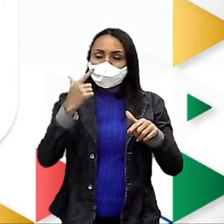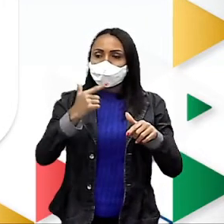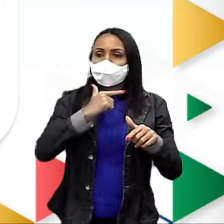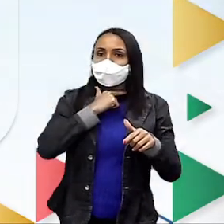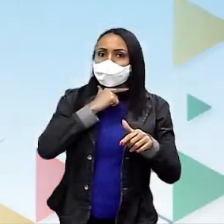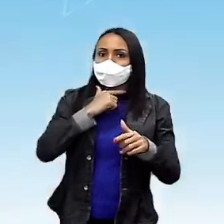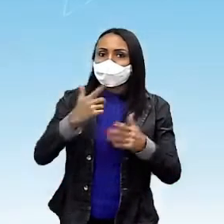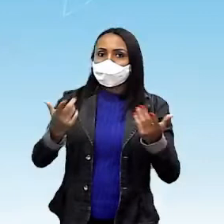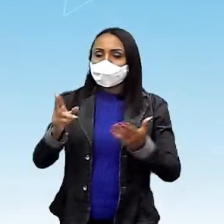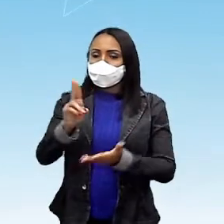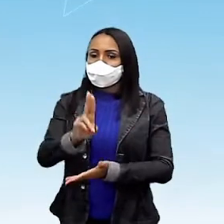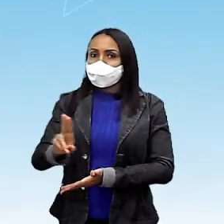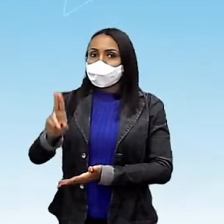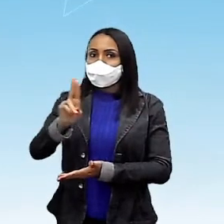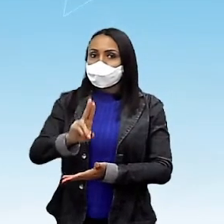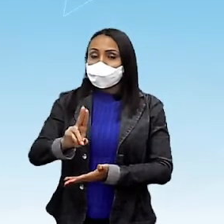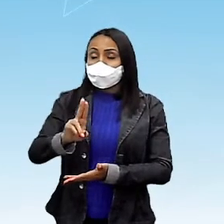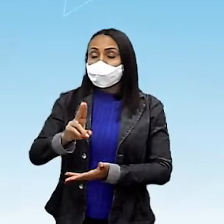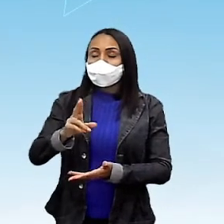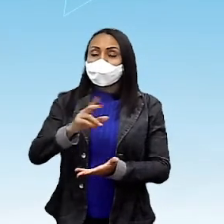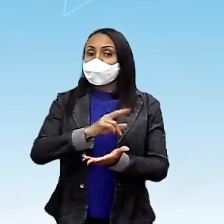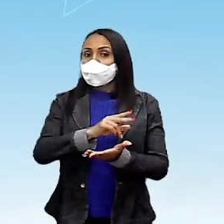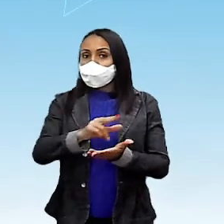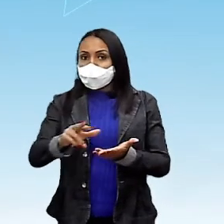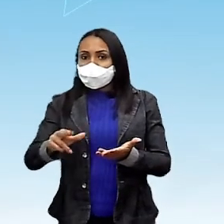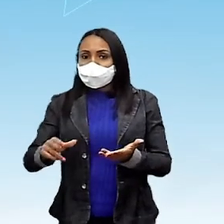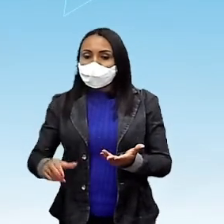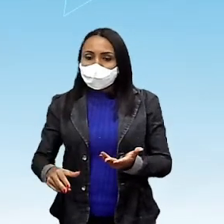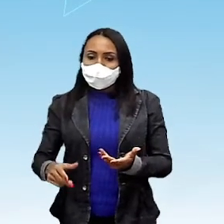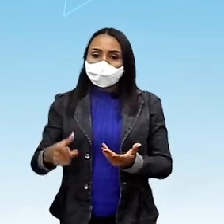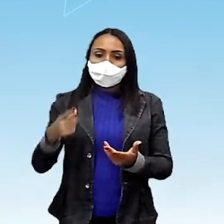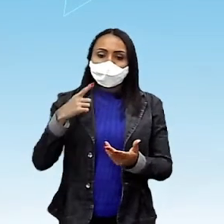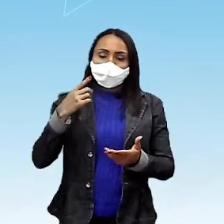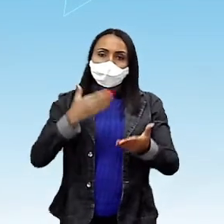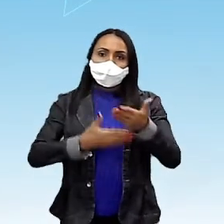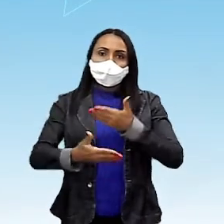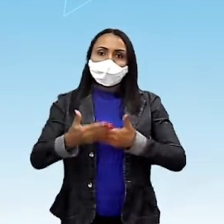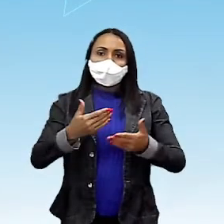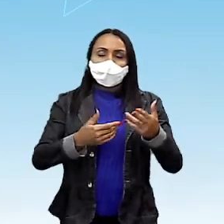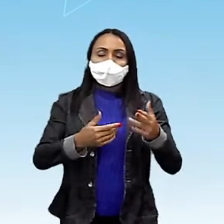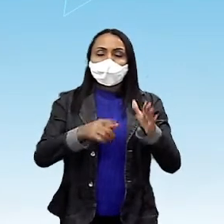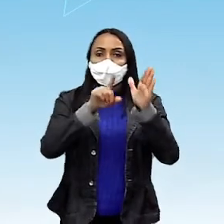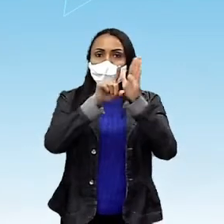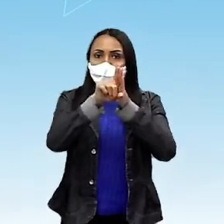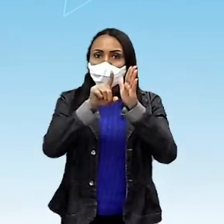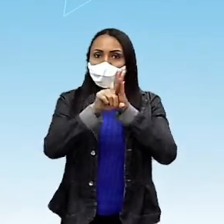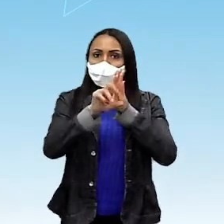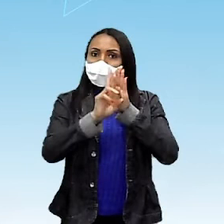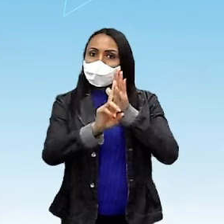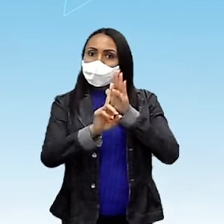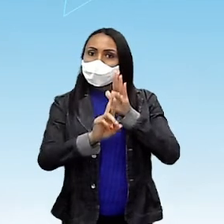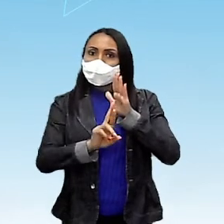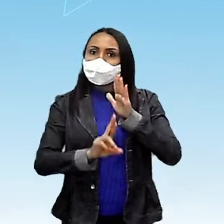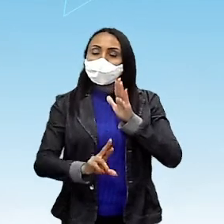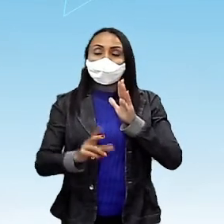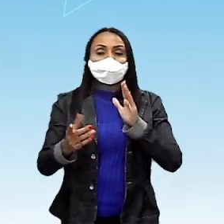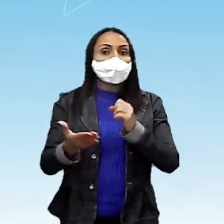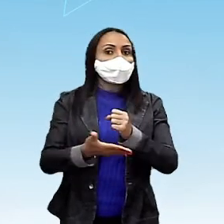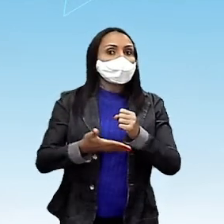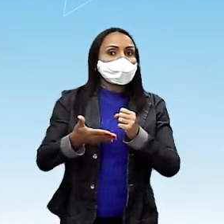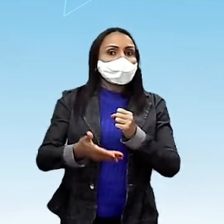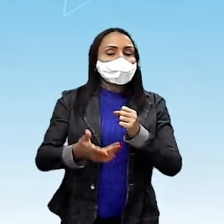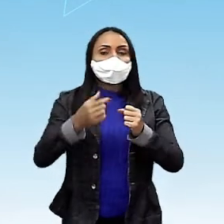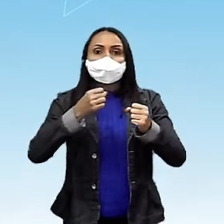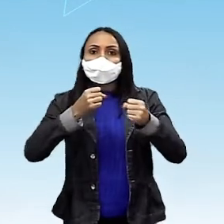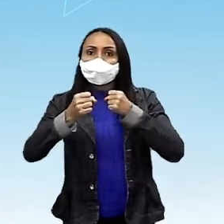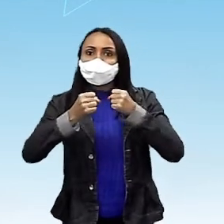numa universidade, etc. E temos a relação perguntas e respostas. Basicamente, é a